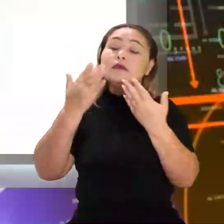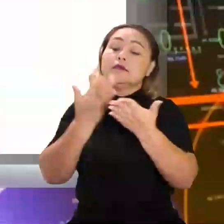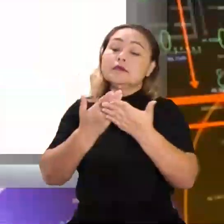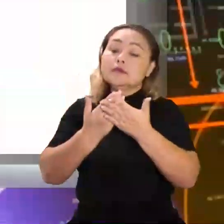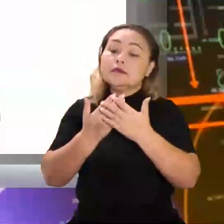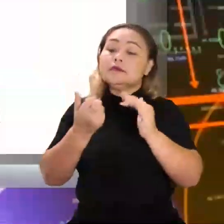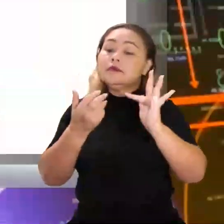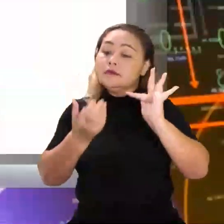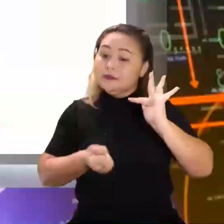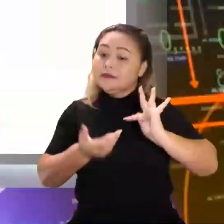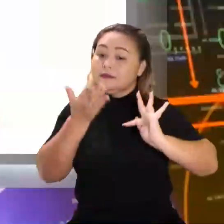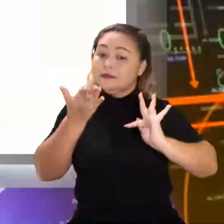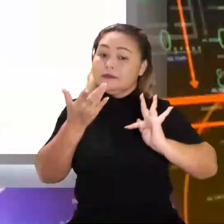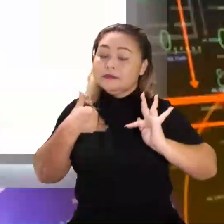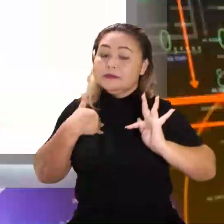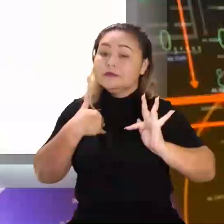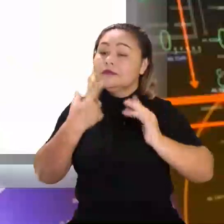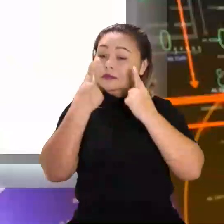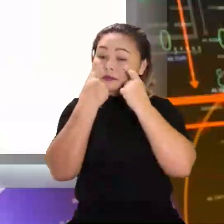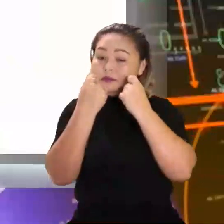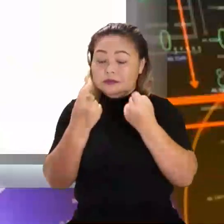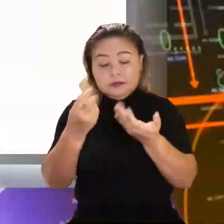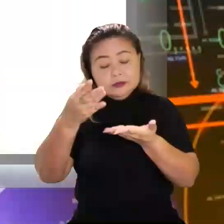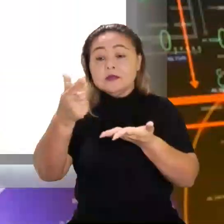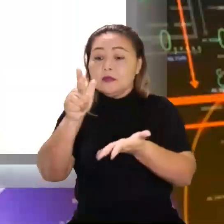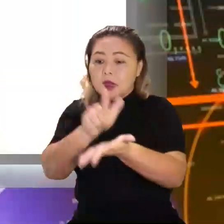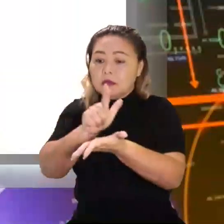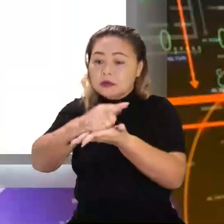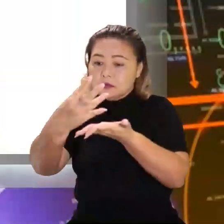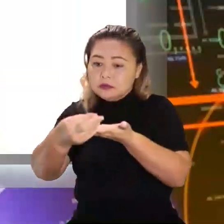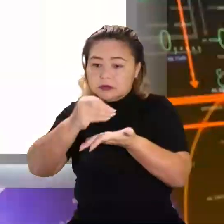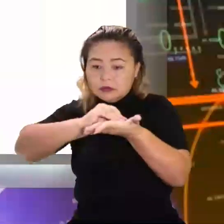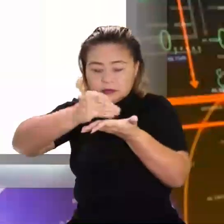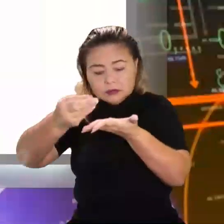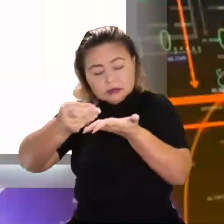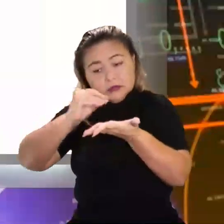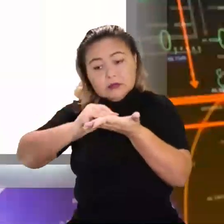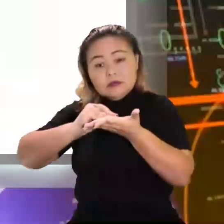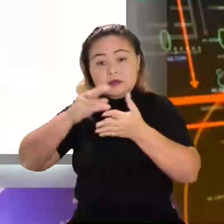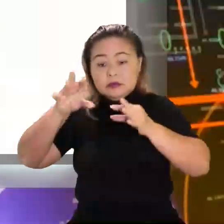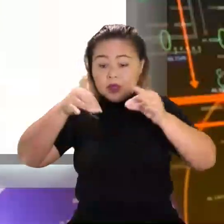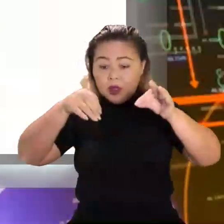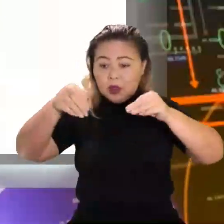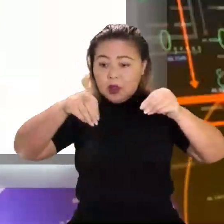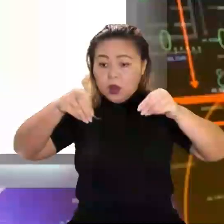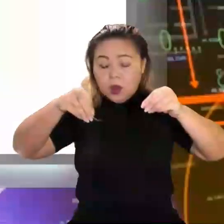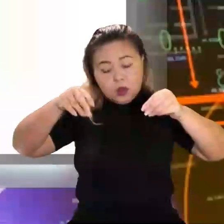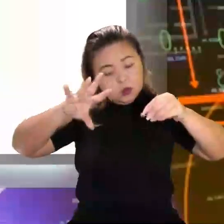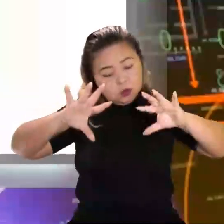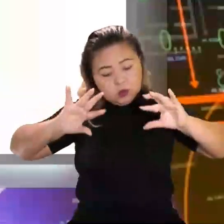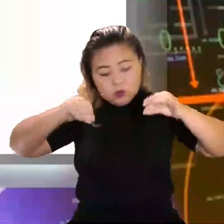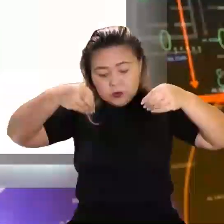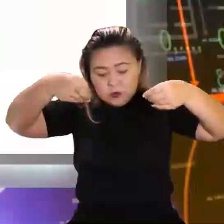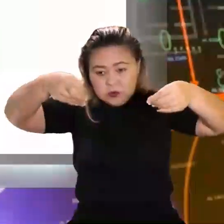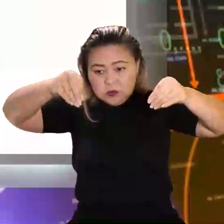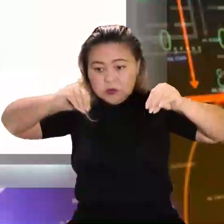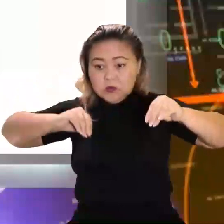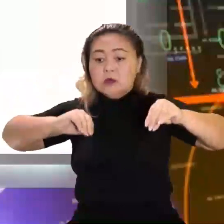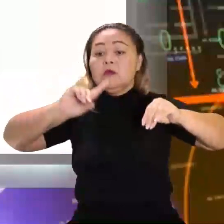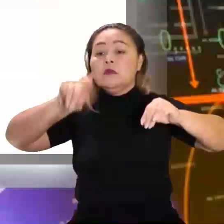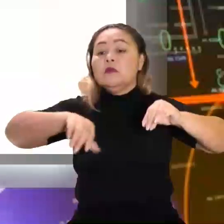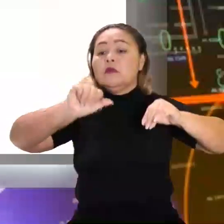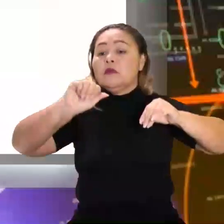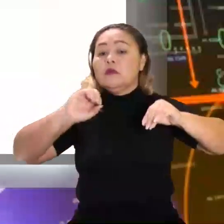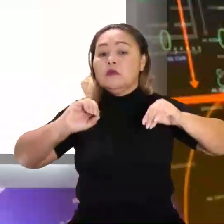exponencial. E é interessante na dobra de papel, porque lá nós começamos com o papel sem fazer nenhuma dobradura. É o A0. E